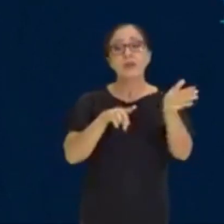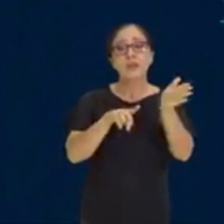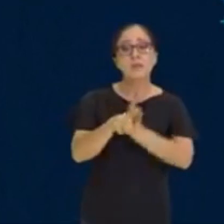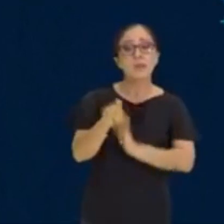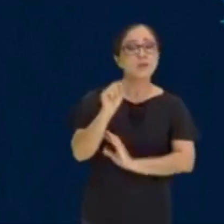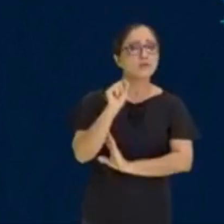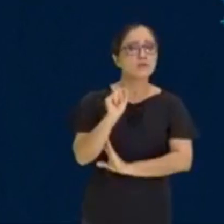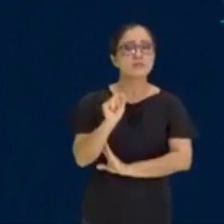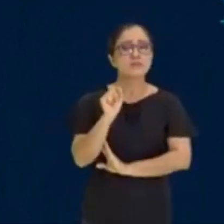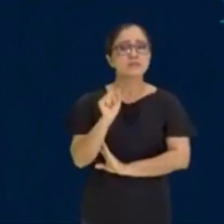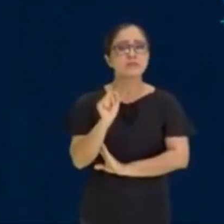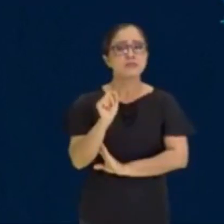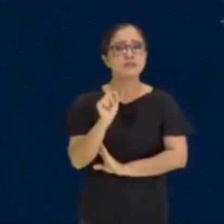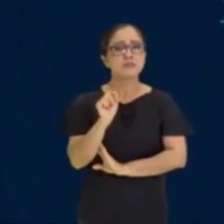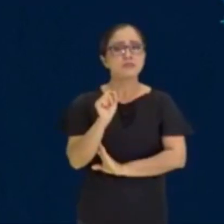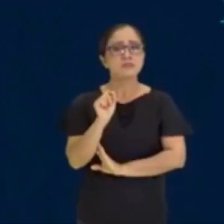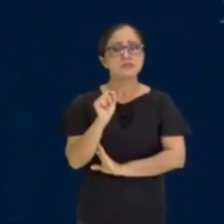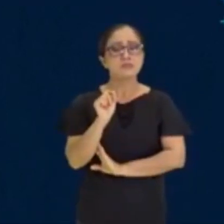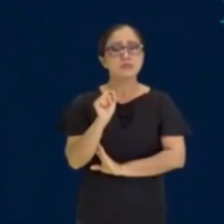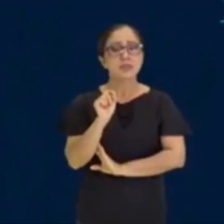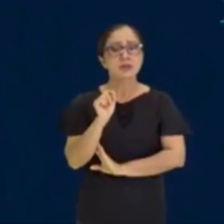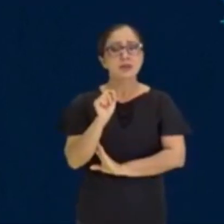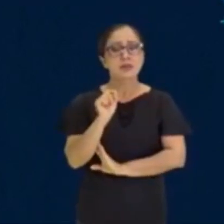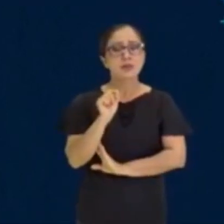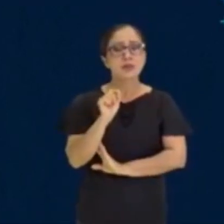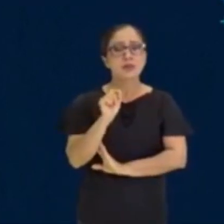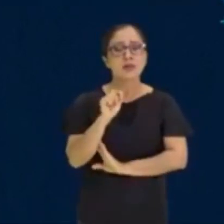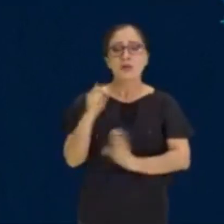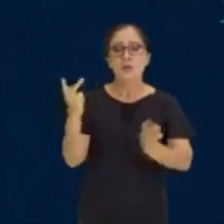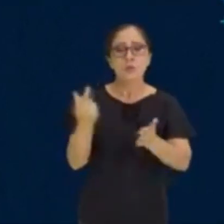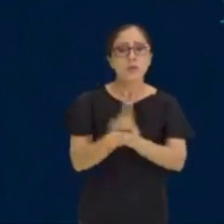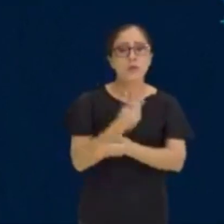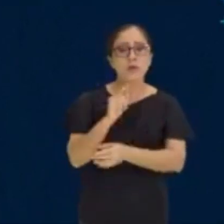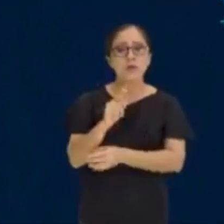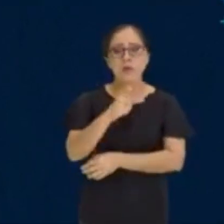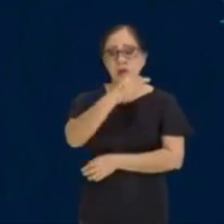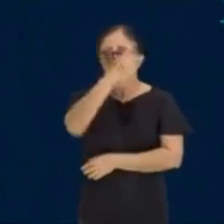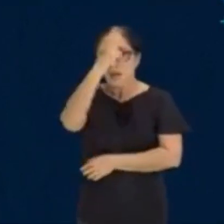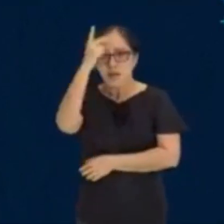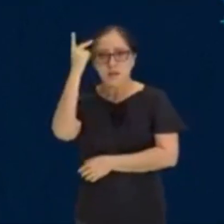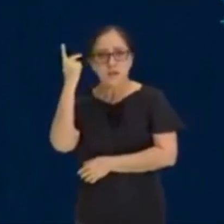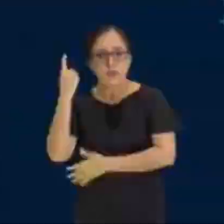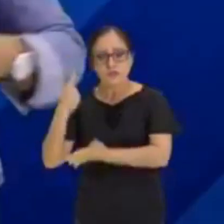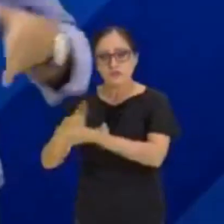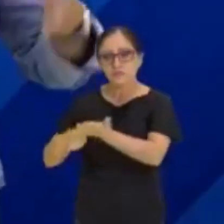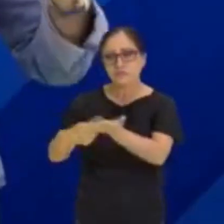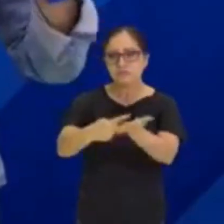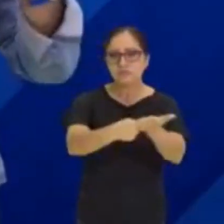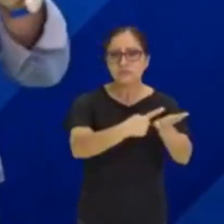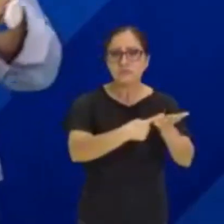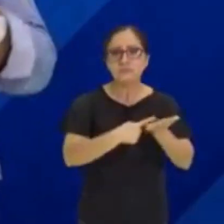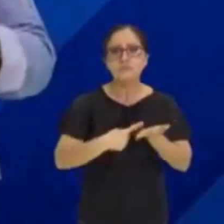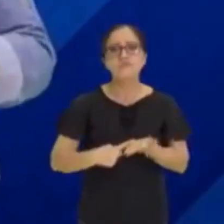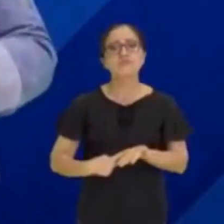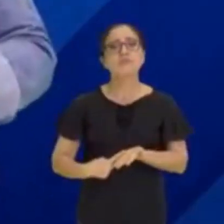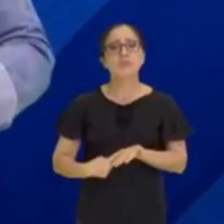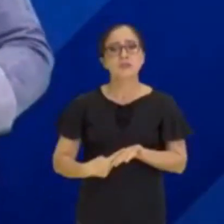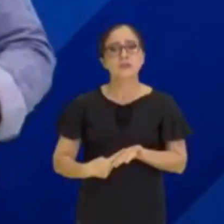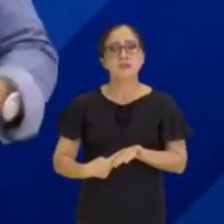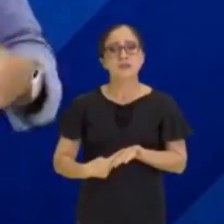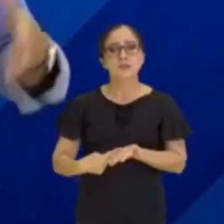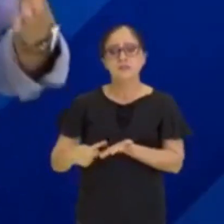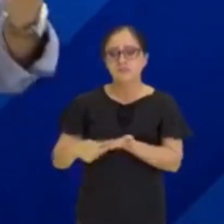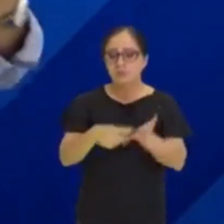seria o fato de as pessoas terem decidido todas ao